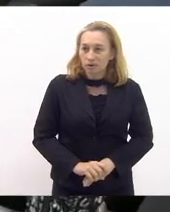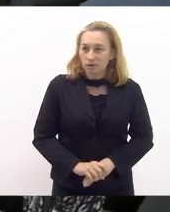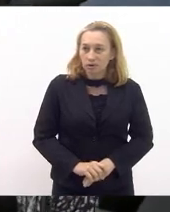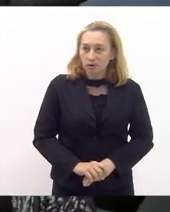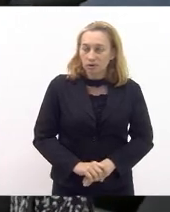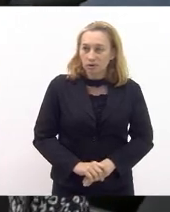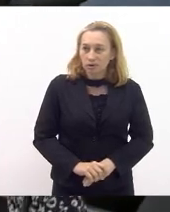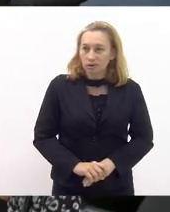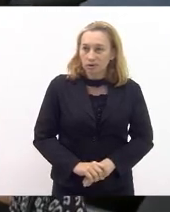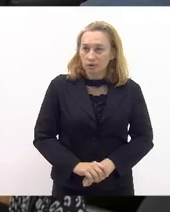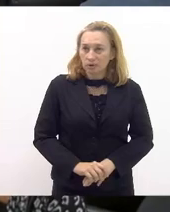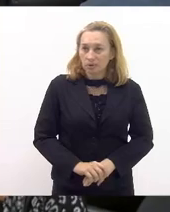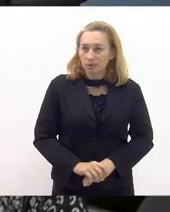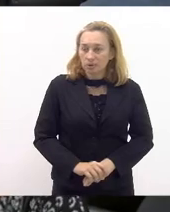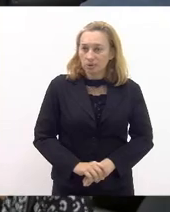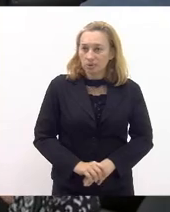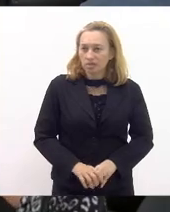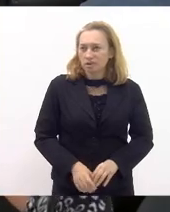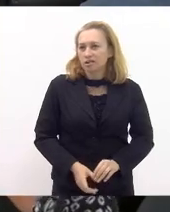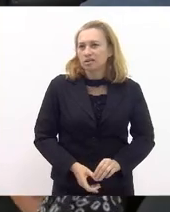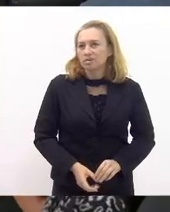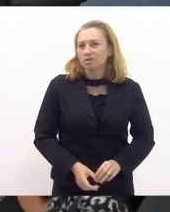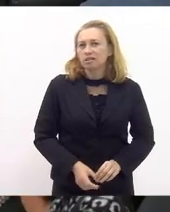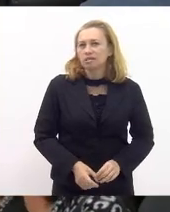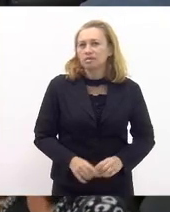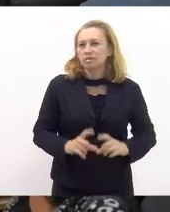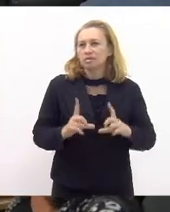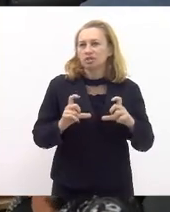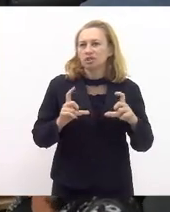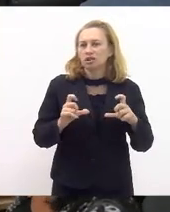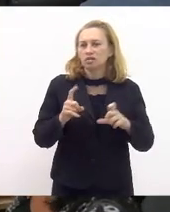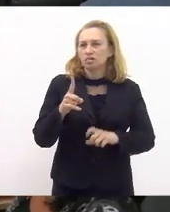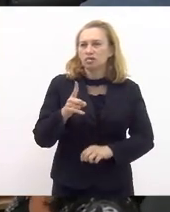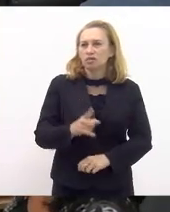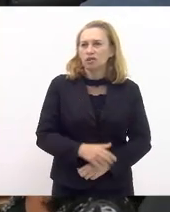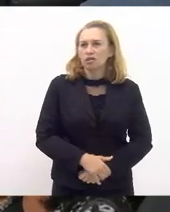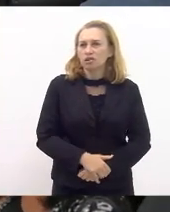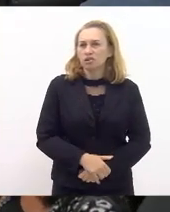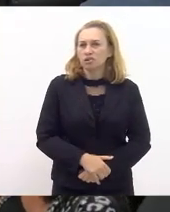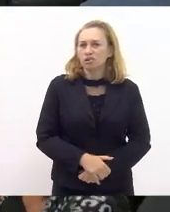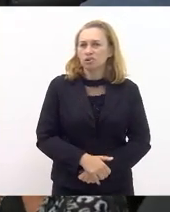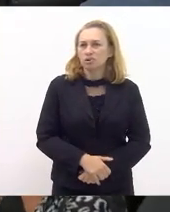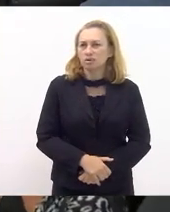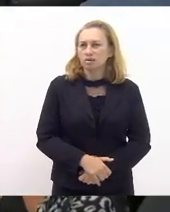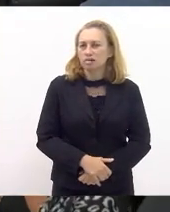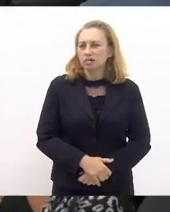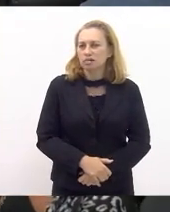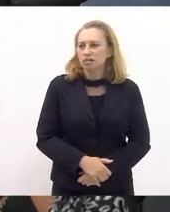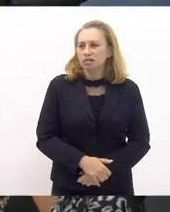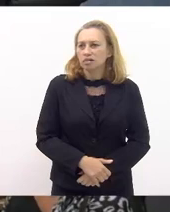Casaca. Casaca. Casaca, casaca, casaca. A turma é boa. É mesmo.